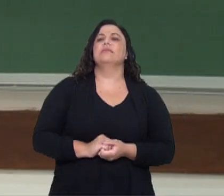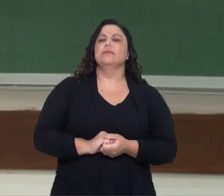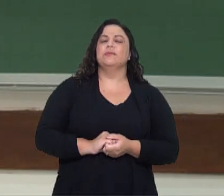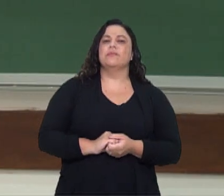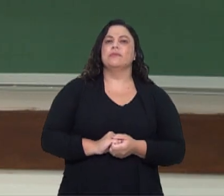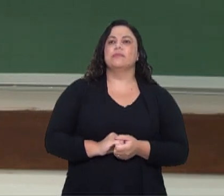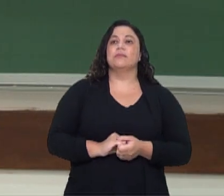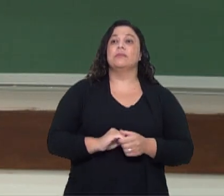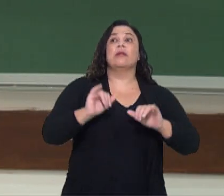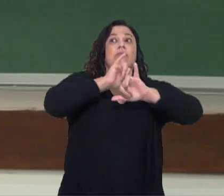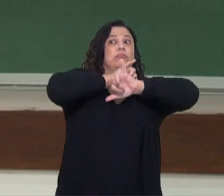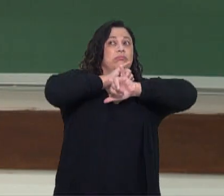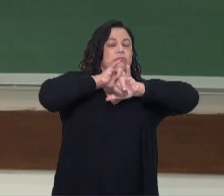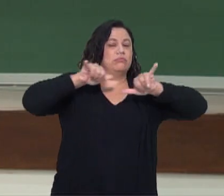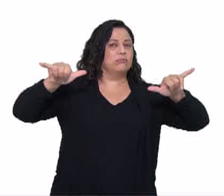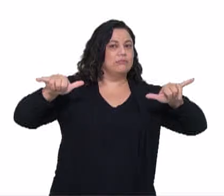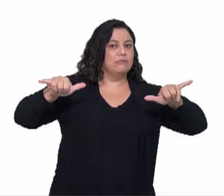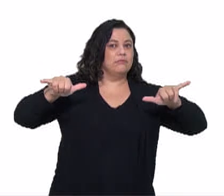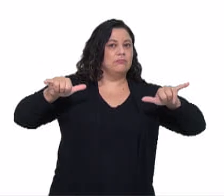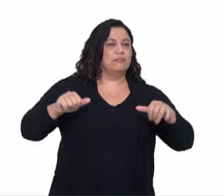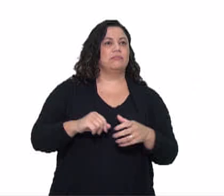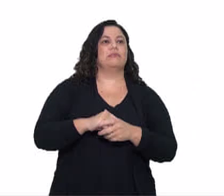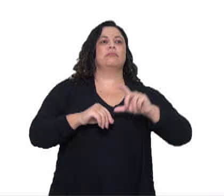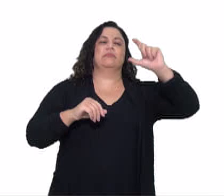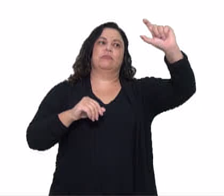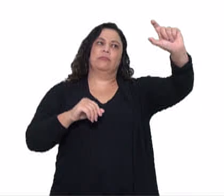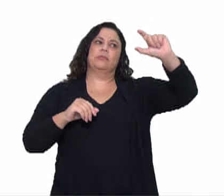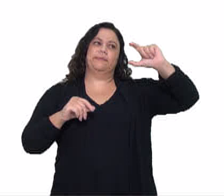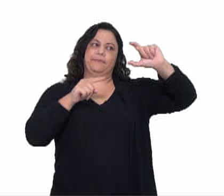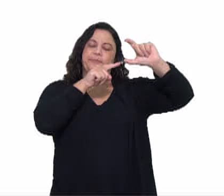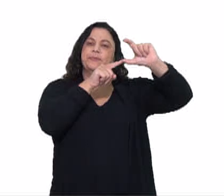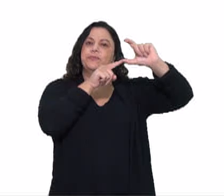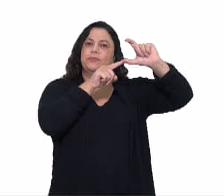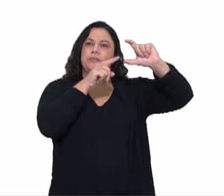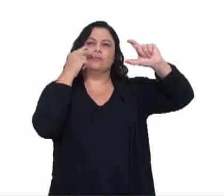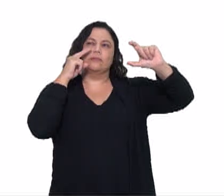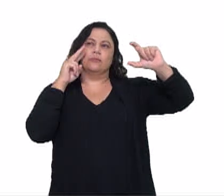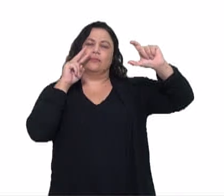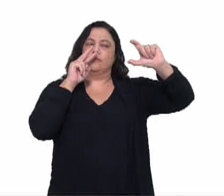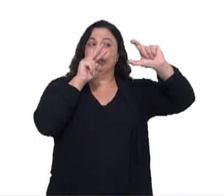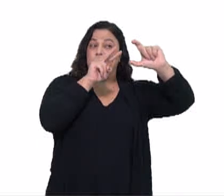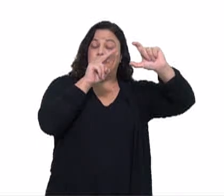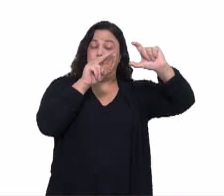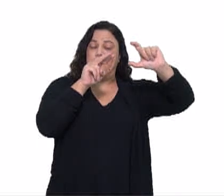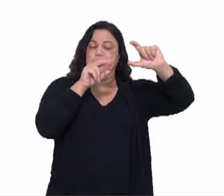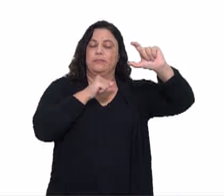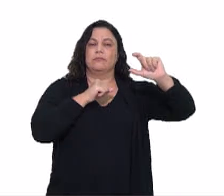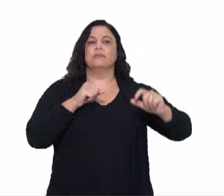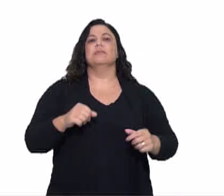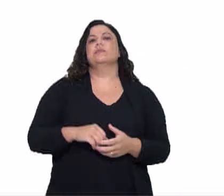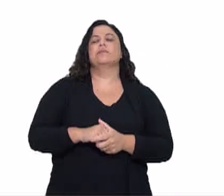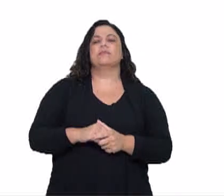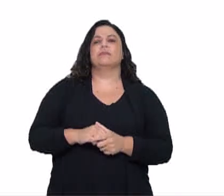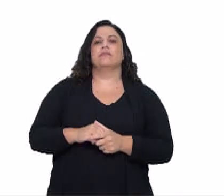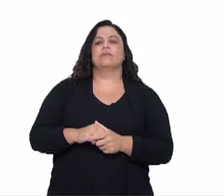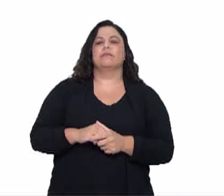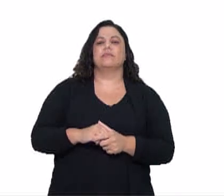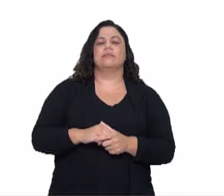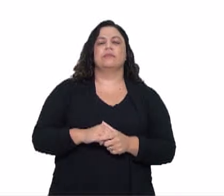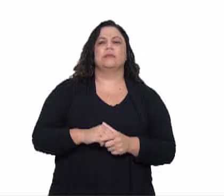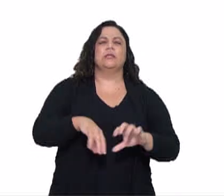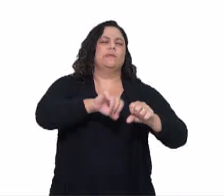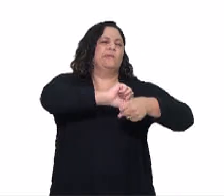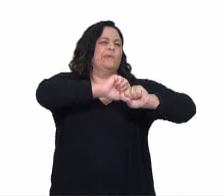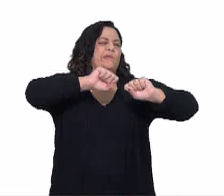Vamos à notícia. No primeiro parágrafo, eu quero que vocês prestem bem atenção. A enorme camada de gelo da